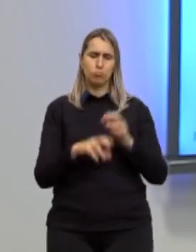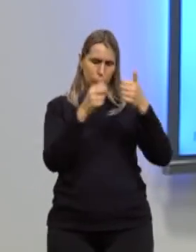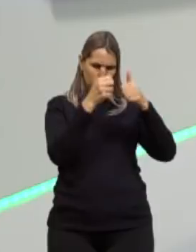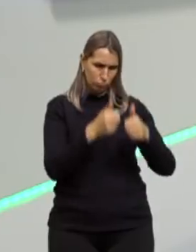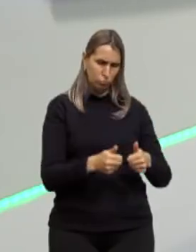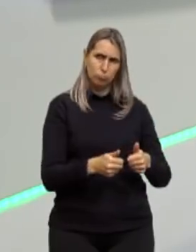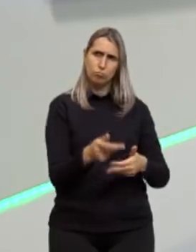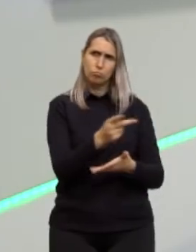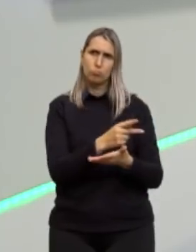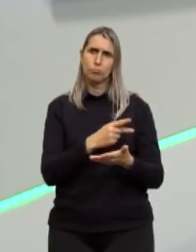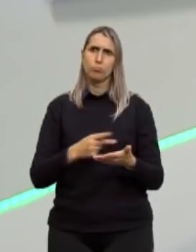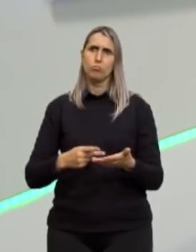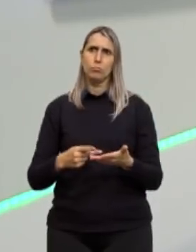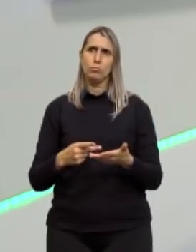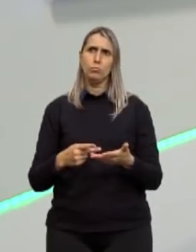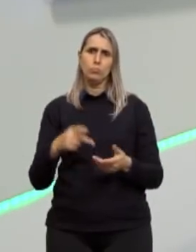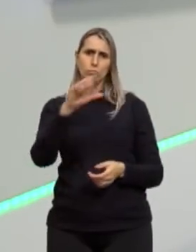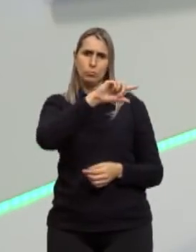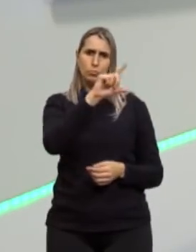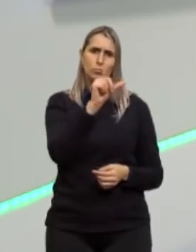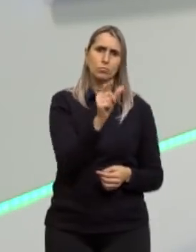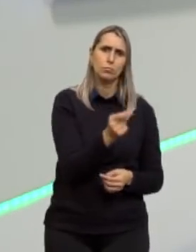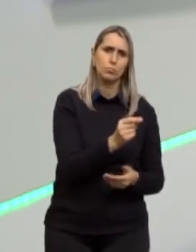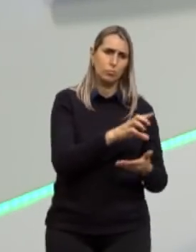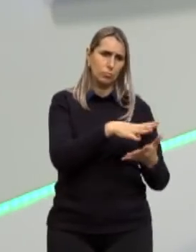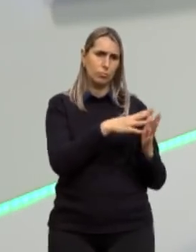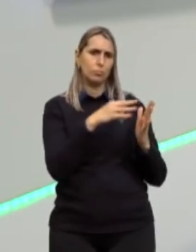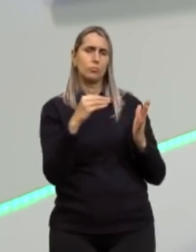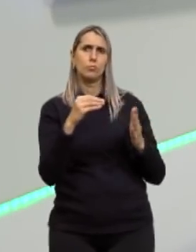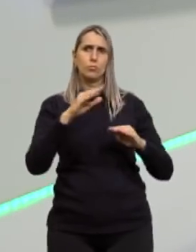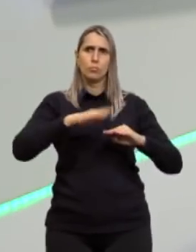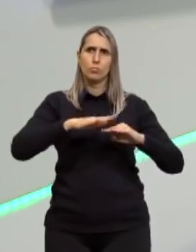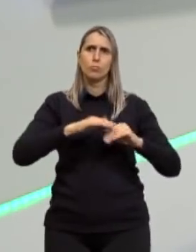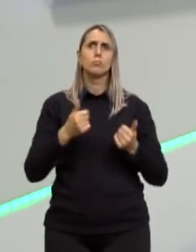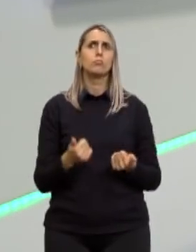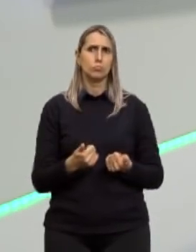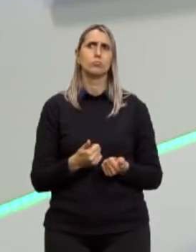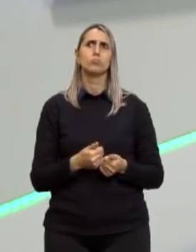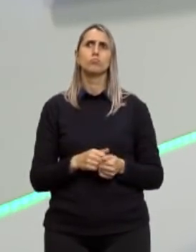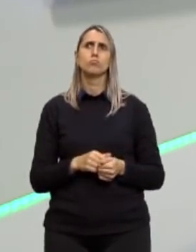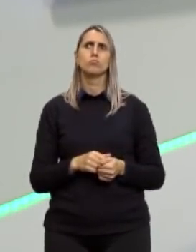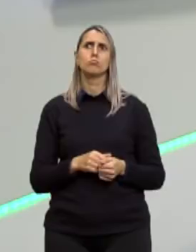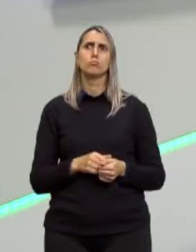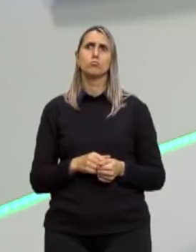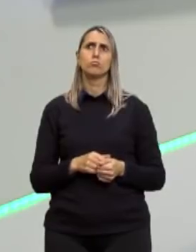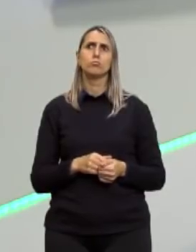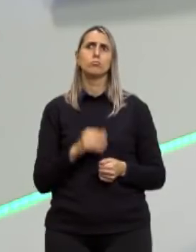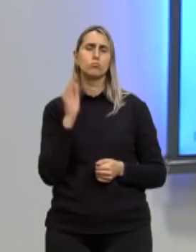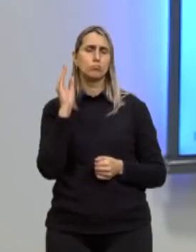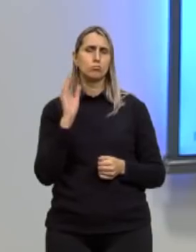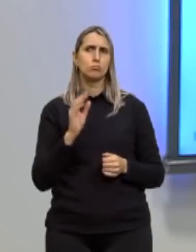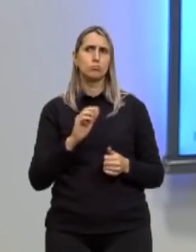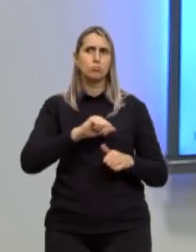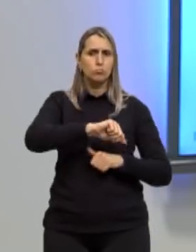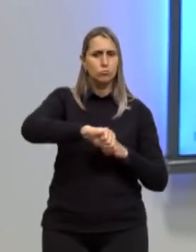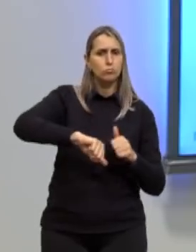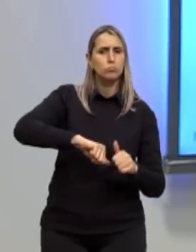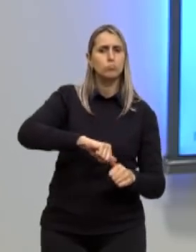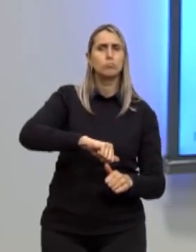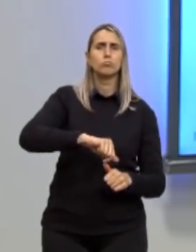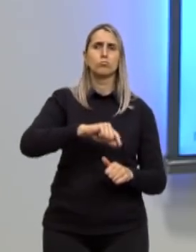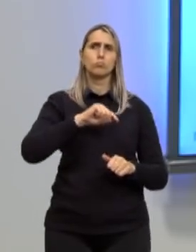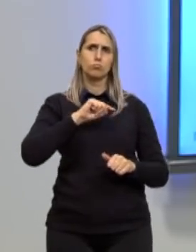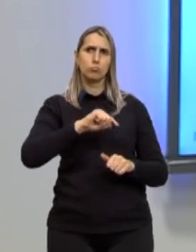essa figura esse desenho dado no modelo de matemática e esse modelo matemático a gente né já transfere